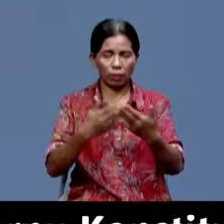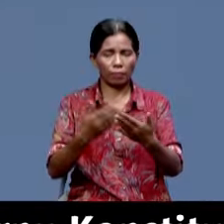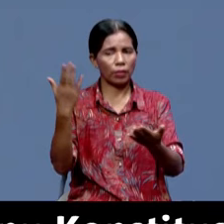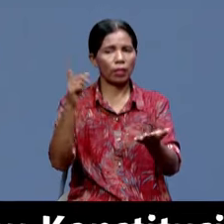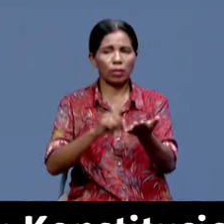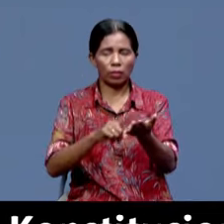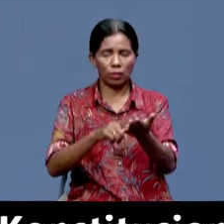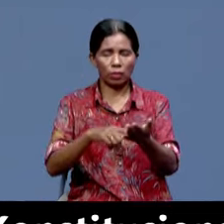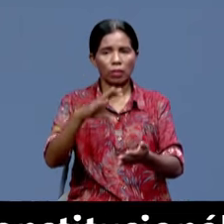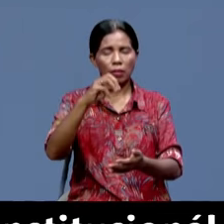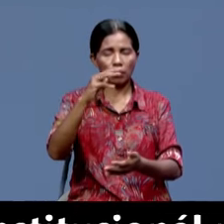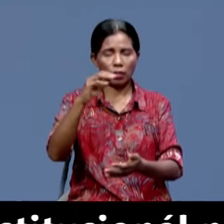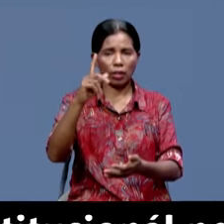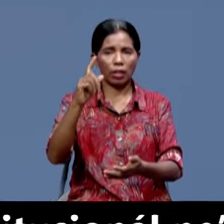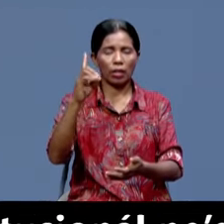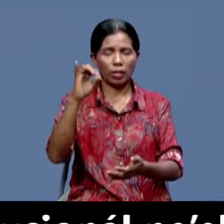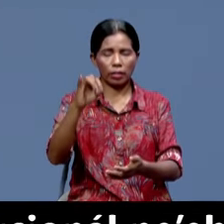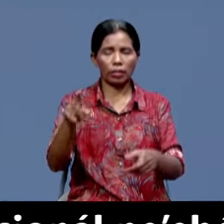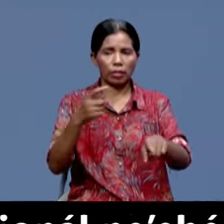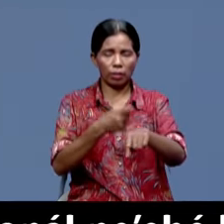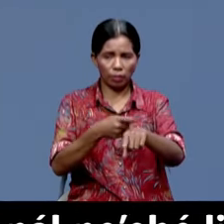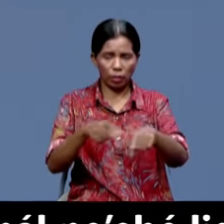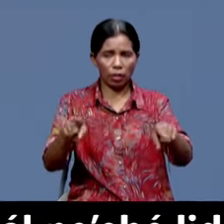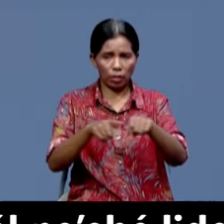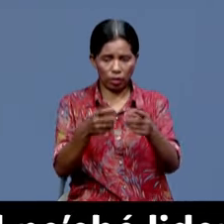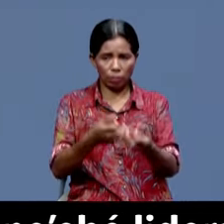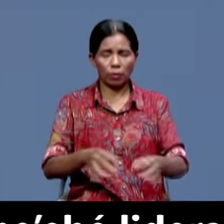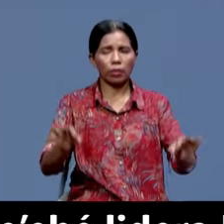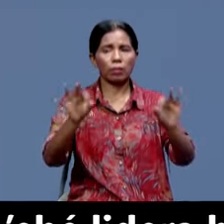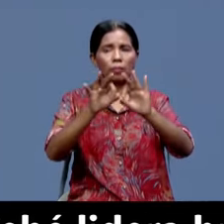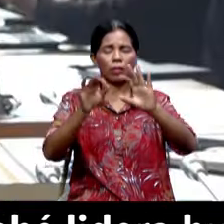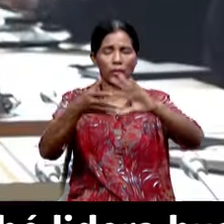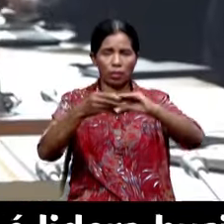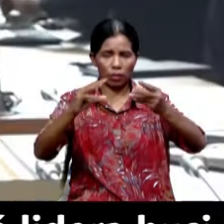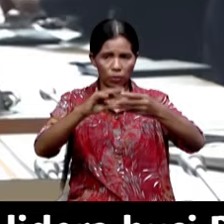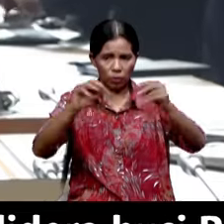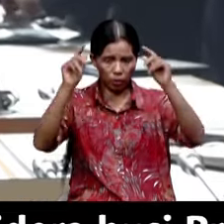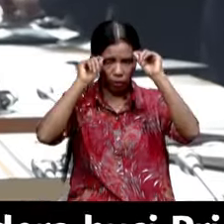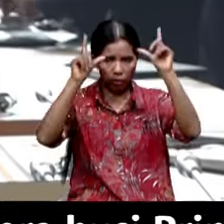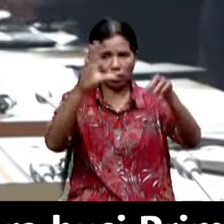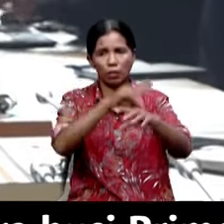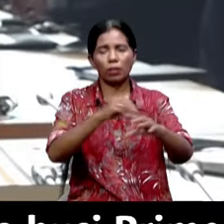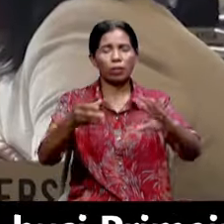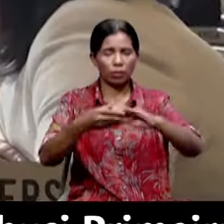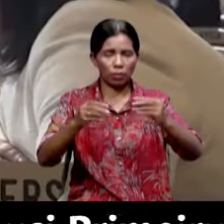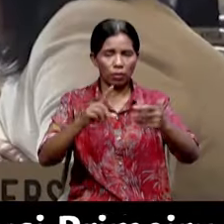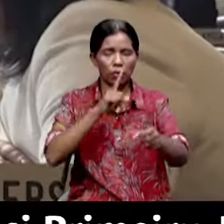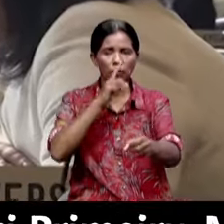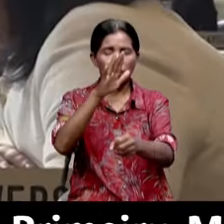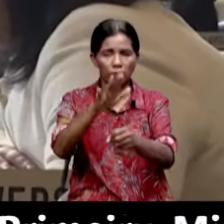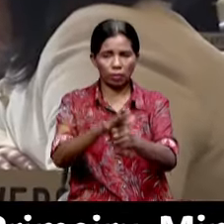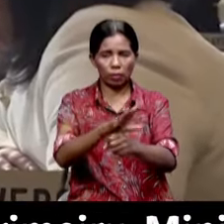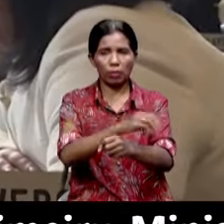discurso ne Calboa de Ratete, momento ne hanessa fase importante ba história Timor-Leste, no Timor-Leste ne compromisso ba